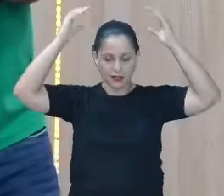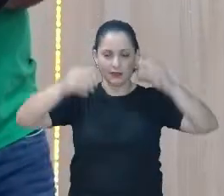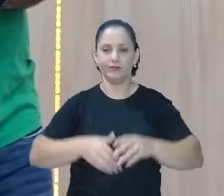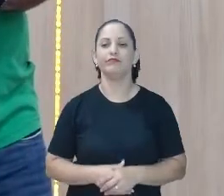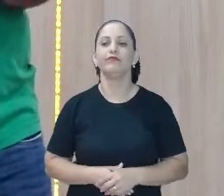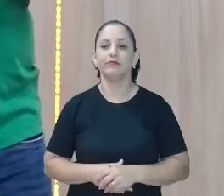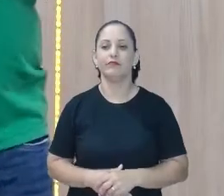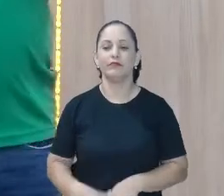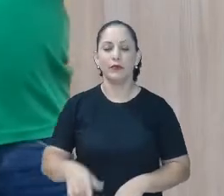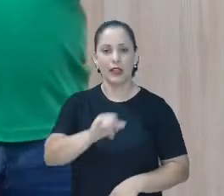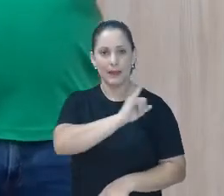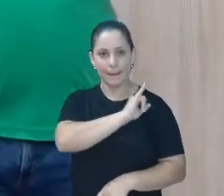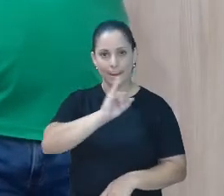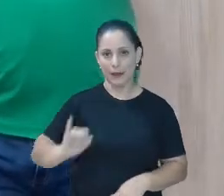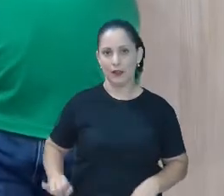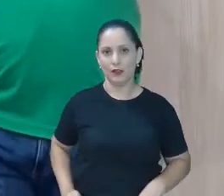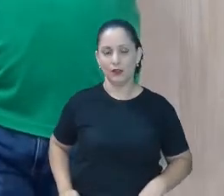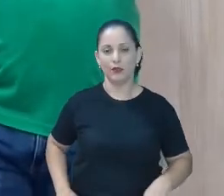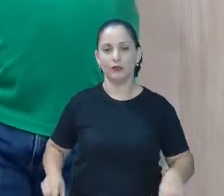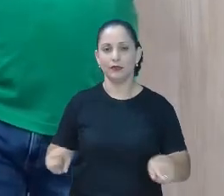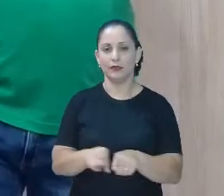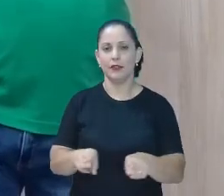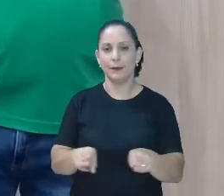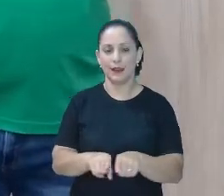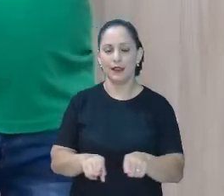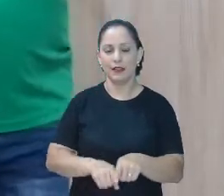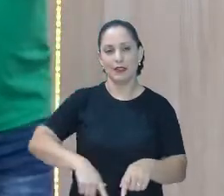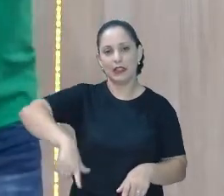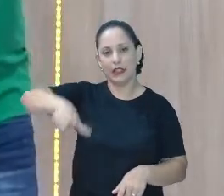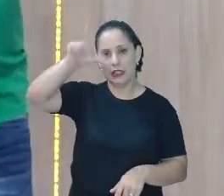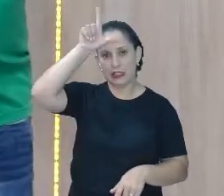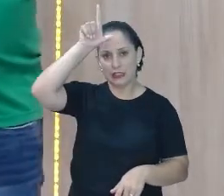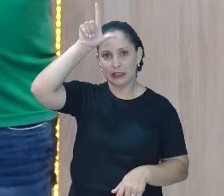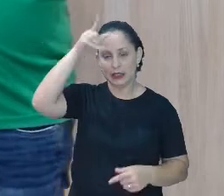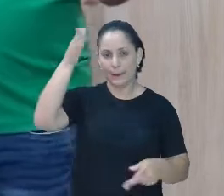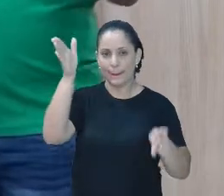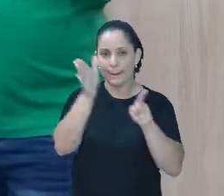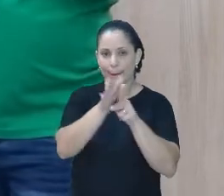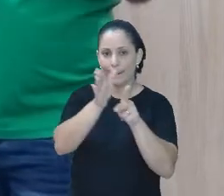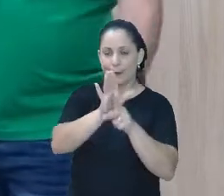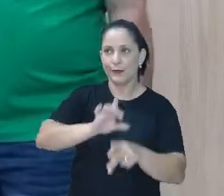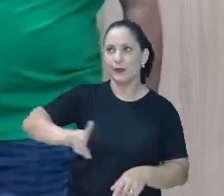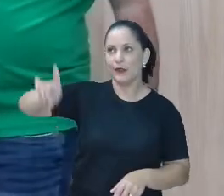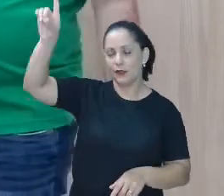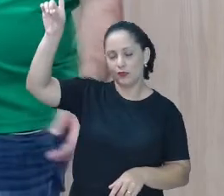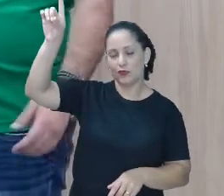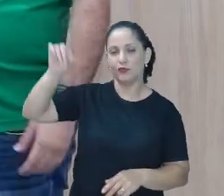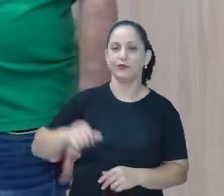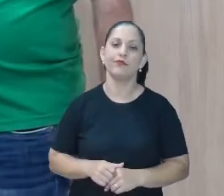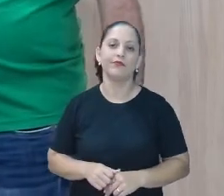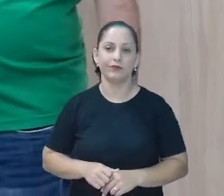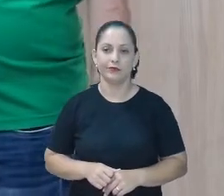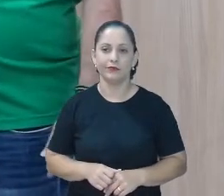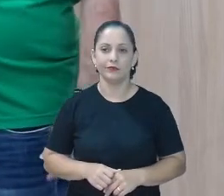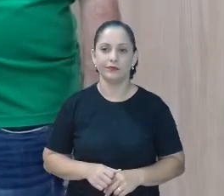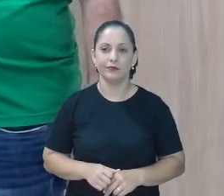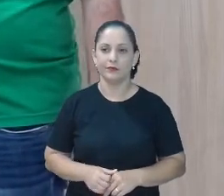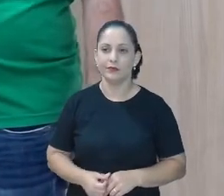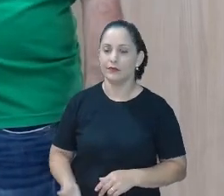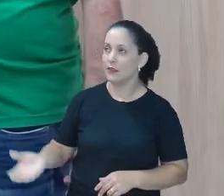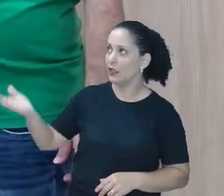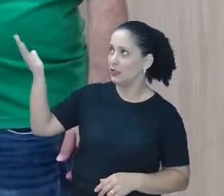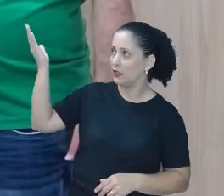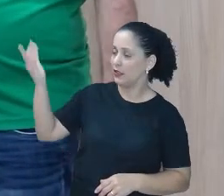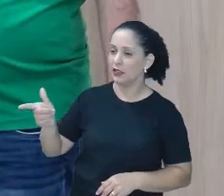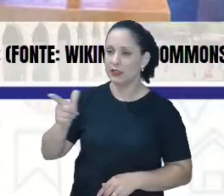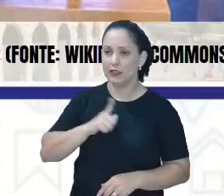de imperador, né? Então, de líder, né, divino ali, né? Então, você tinha aqui. Aqui a gente tem uma imagem,